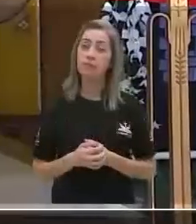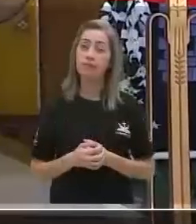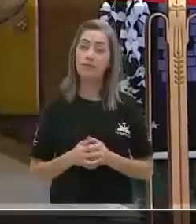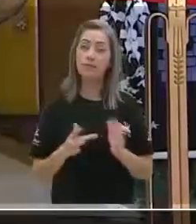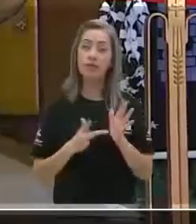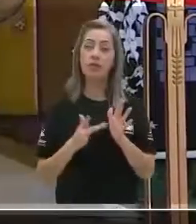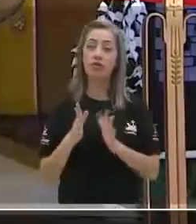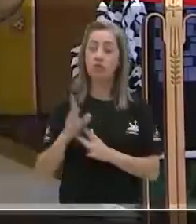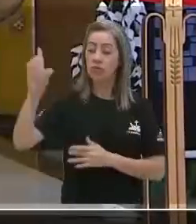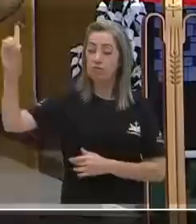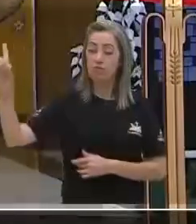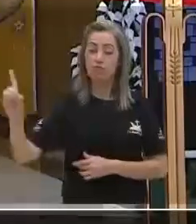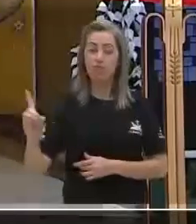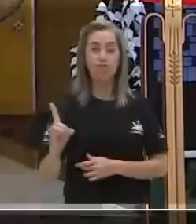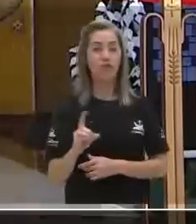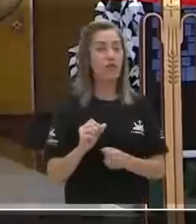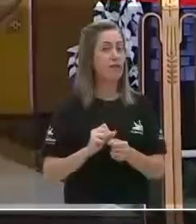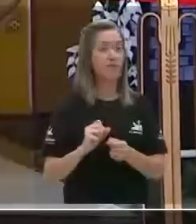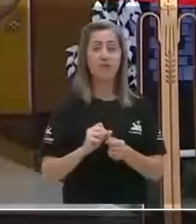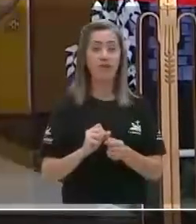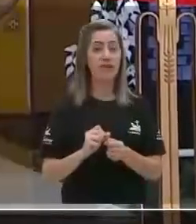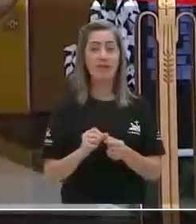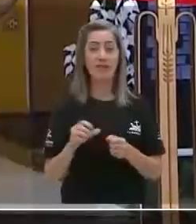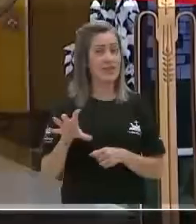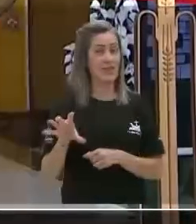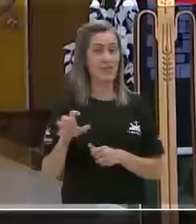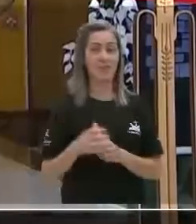Jesus veio e não fez isso.